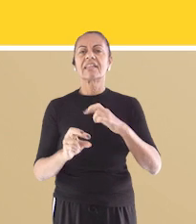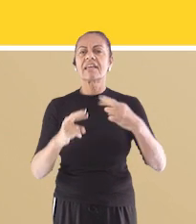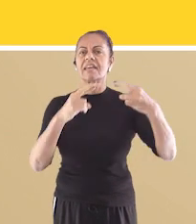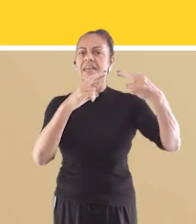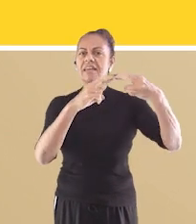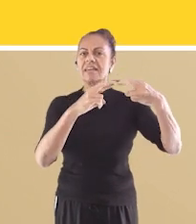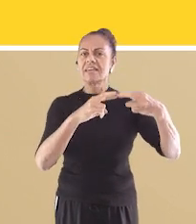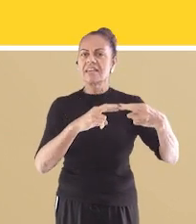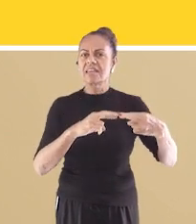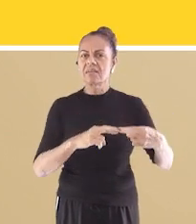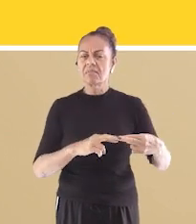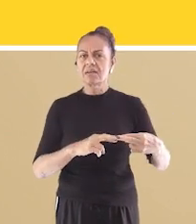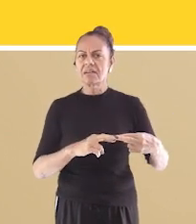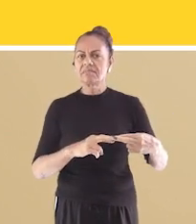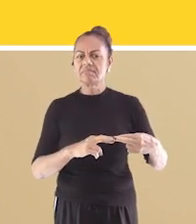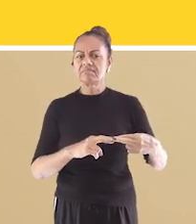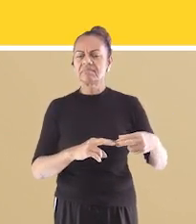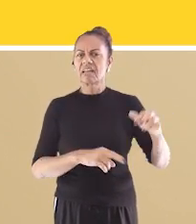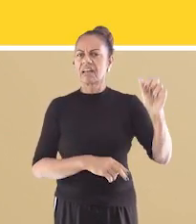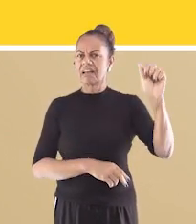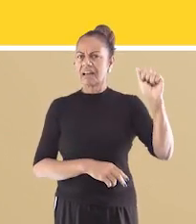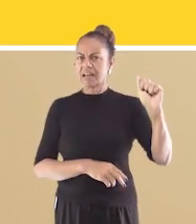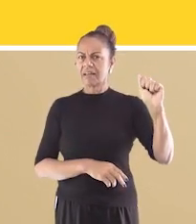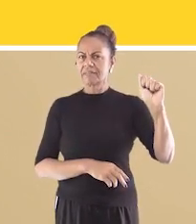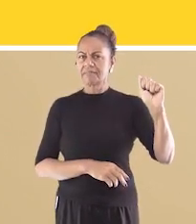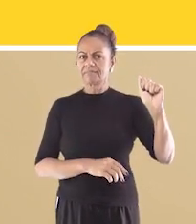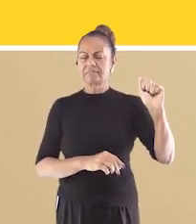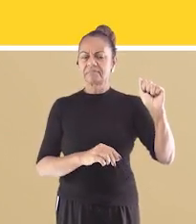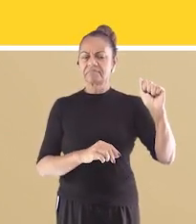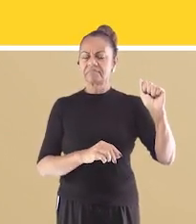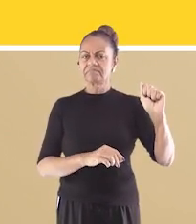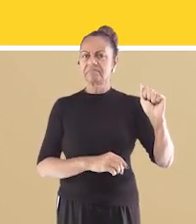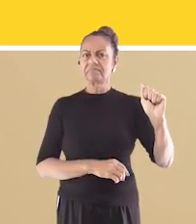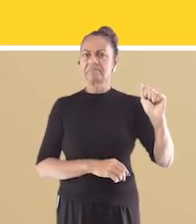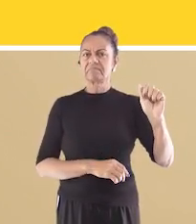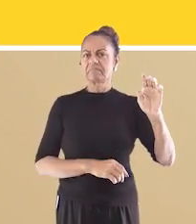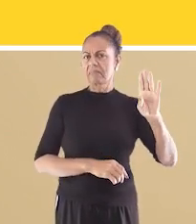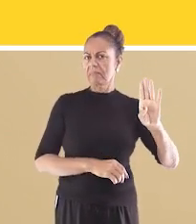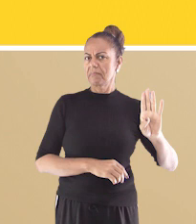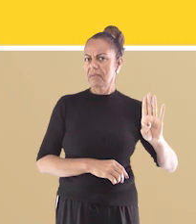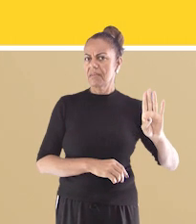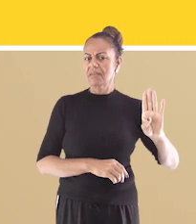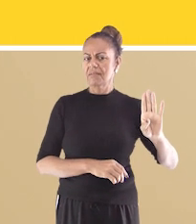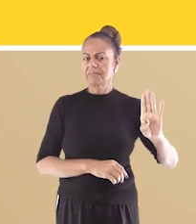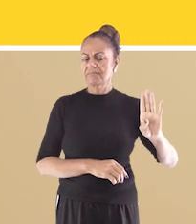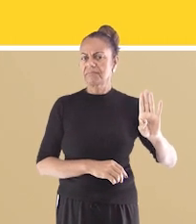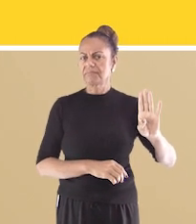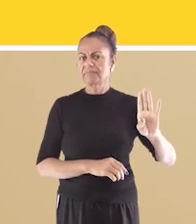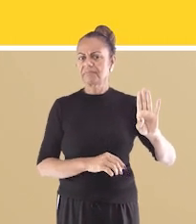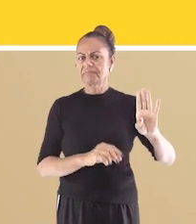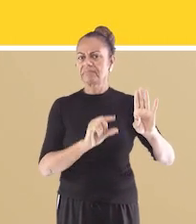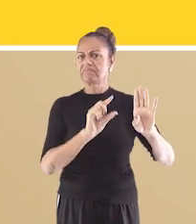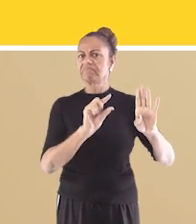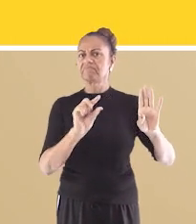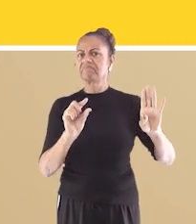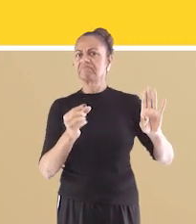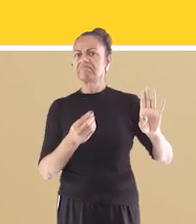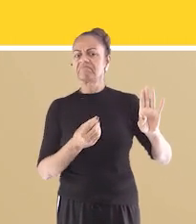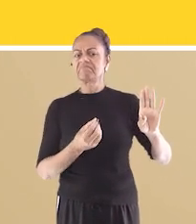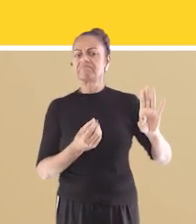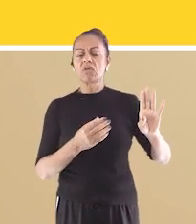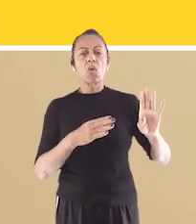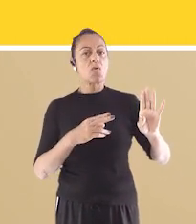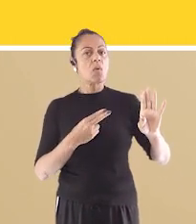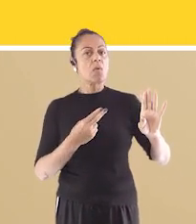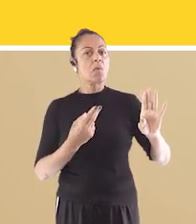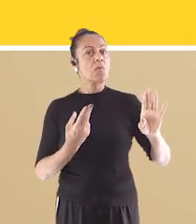que rimam entre si? Letra A. Bananeiras rima com cantar e devagar. Letra B.